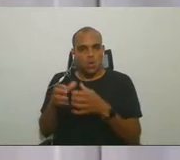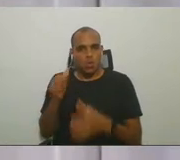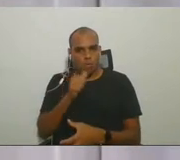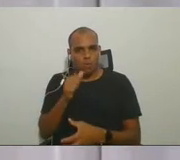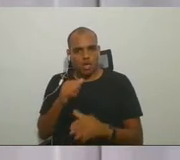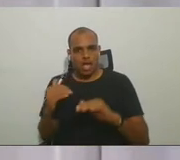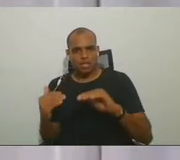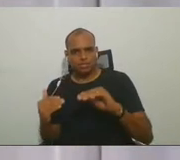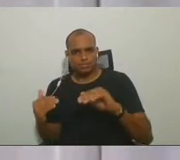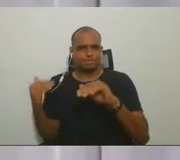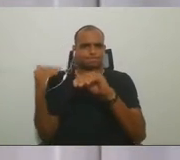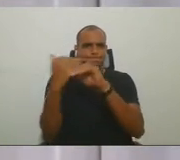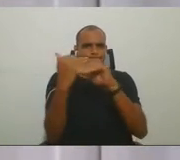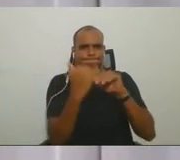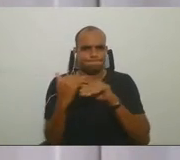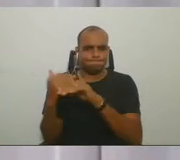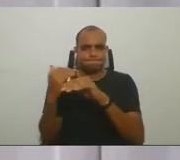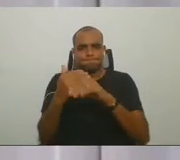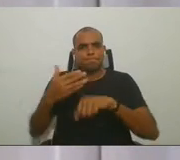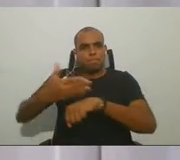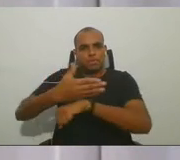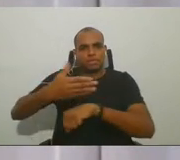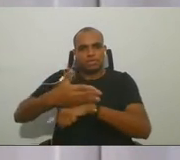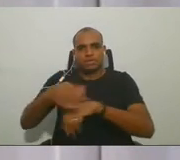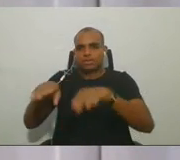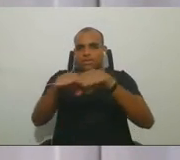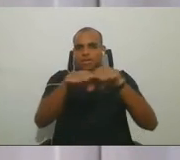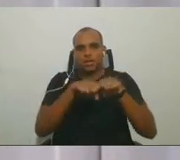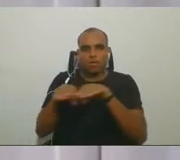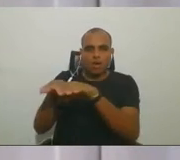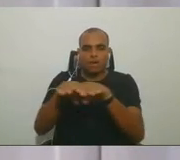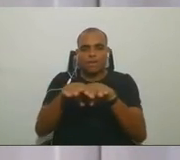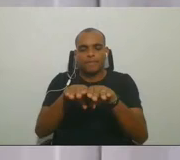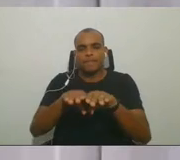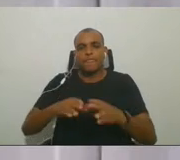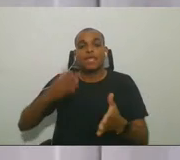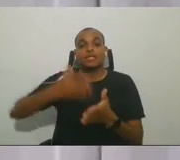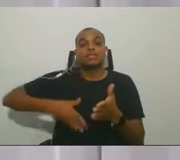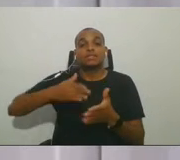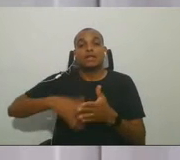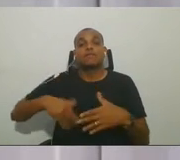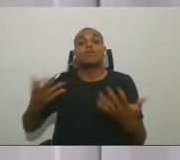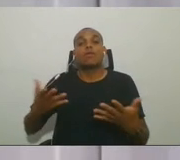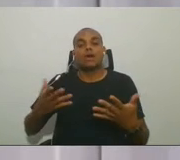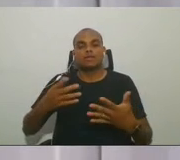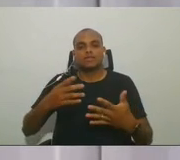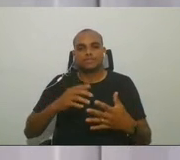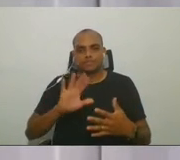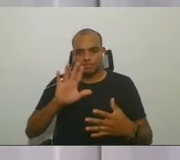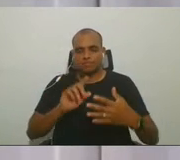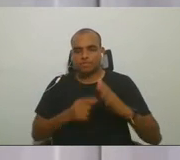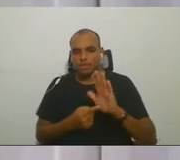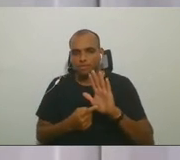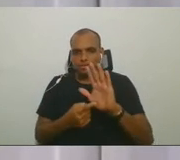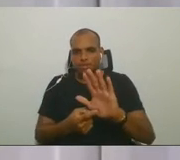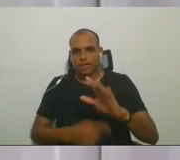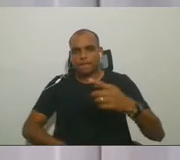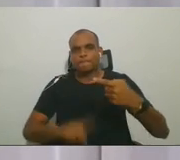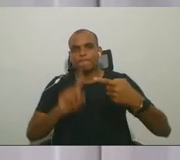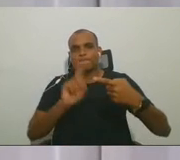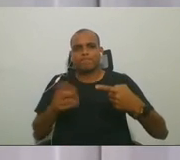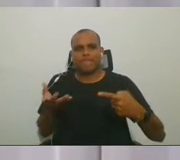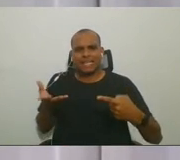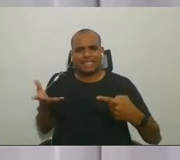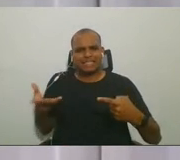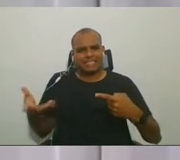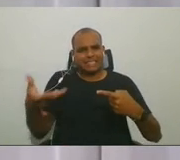plena entre homens e mulheres. Entre esses desafios se encontram a acelerada inserção